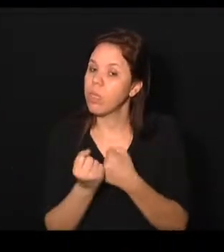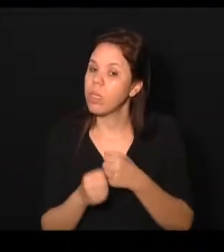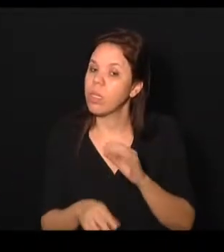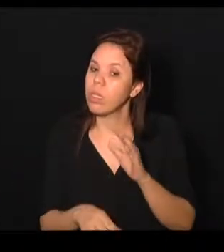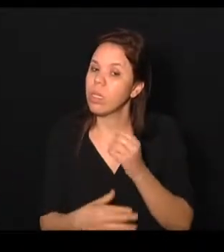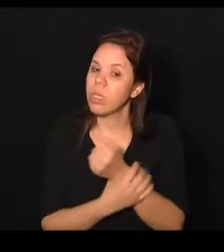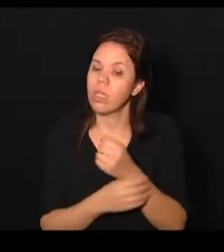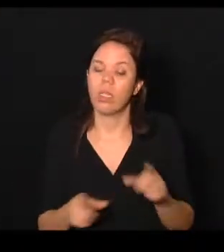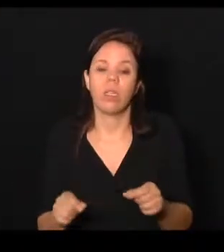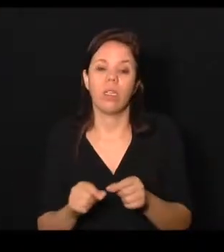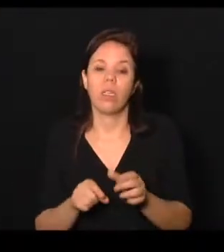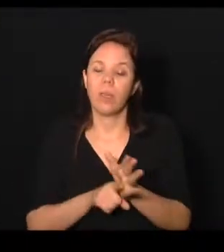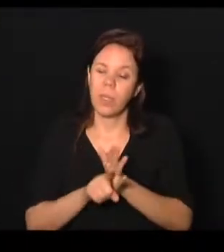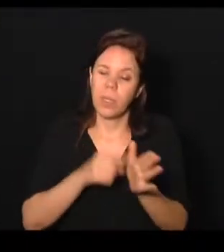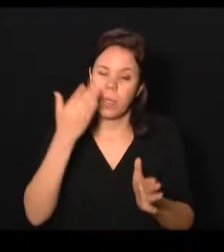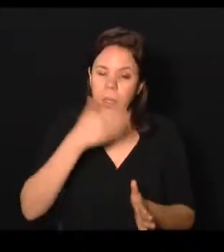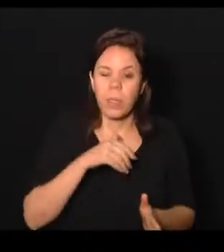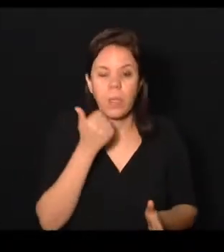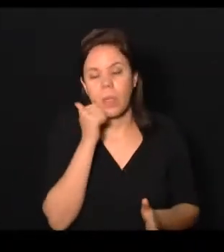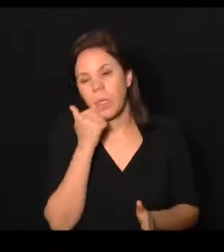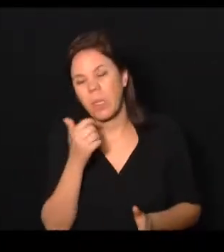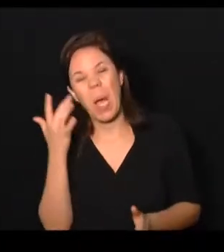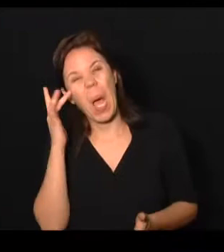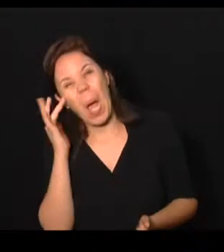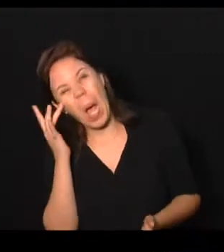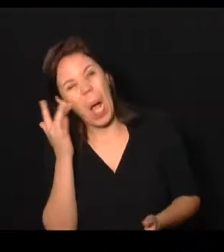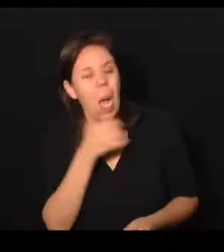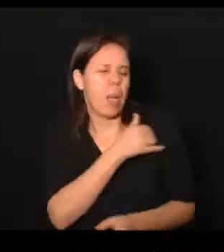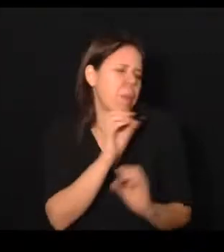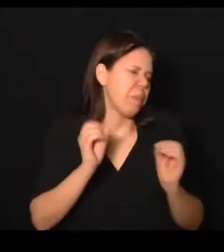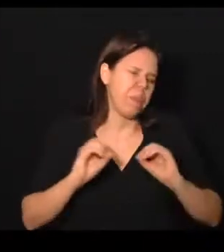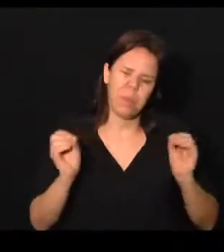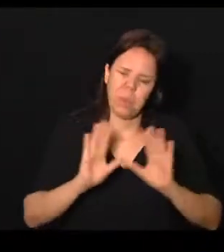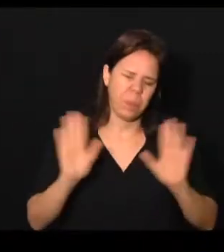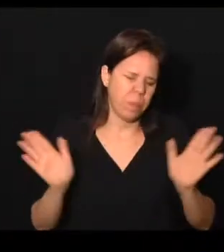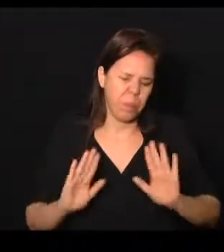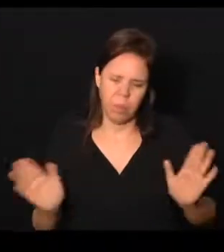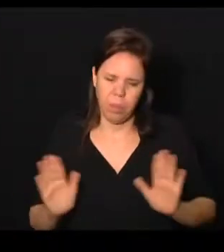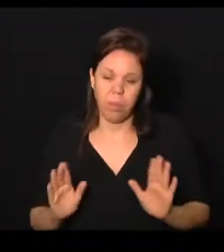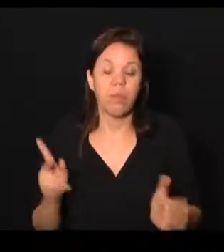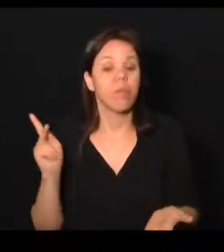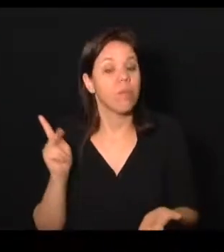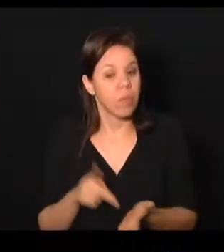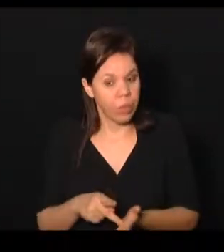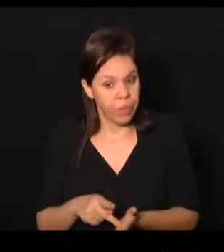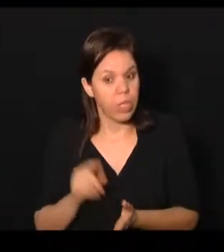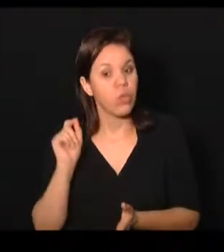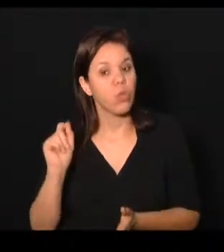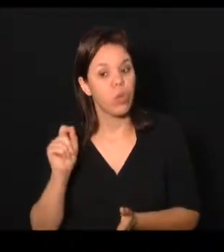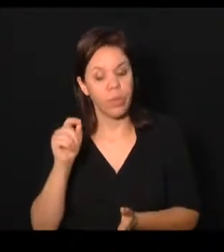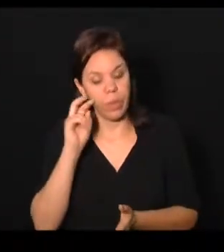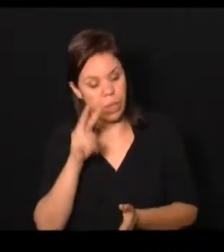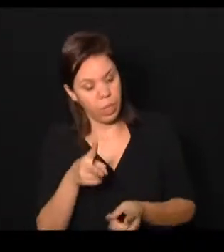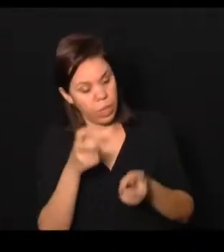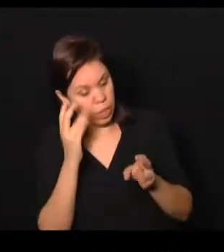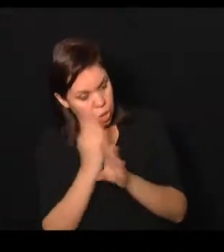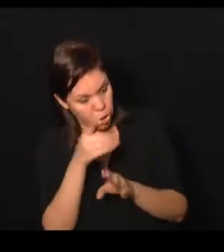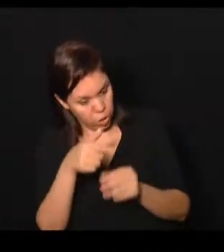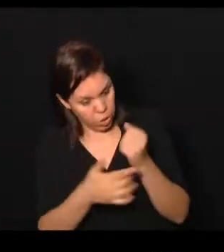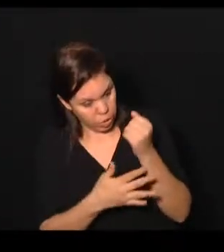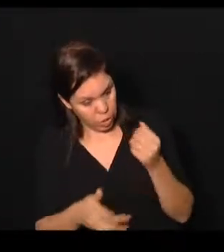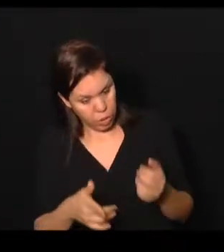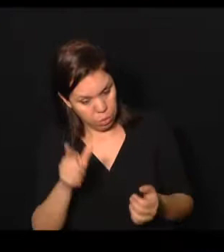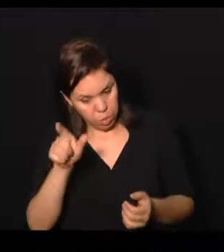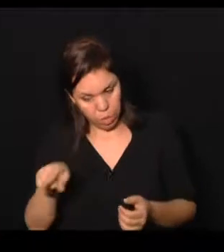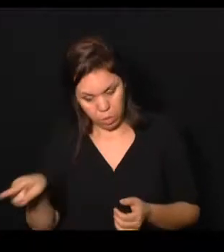estatístico, em ciência, não tem achismo, não tem preconceito, porque, na verdade, quando você olha o sangue de uma pessoa, eu não sei se aquela